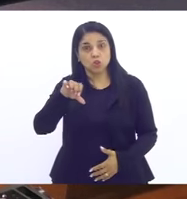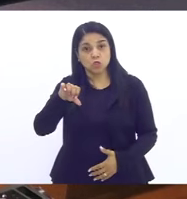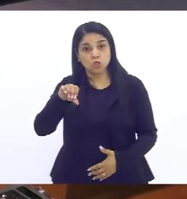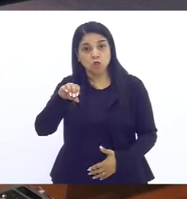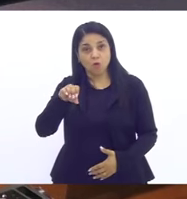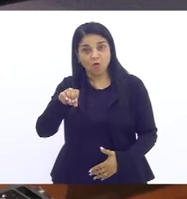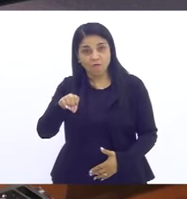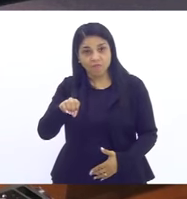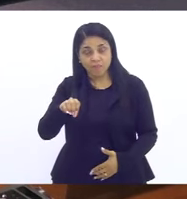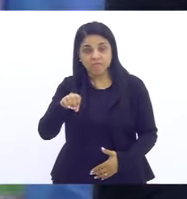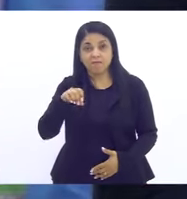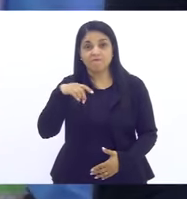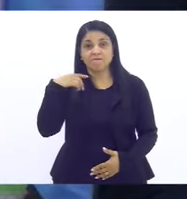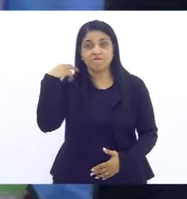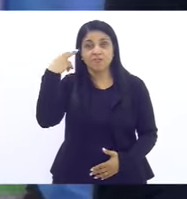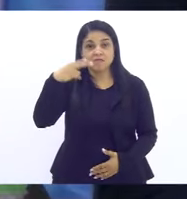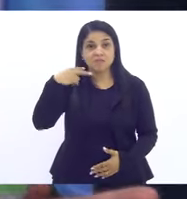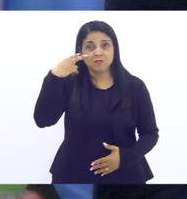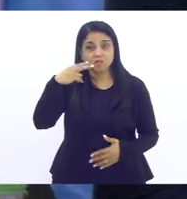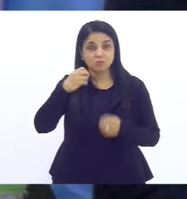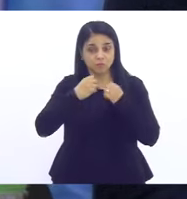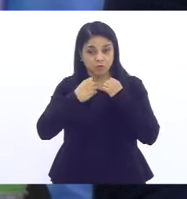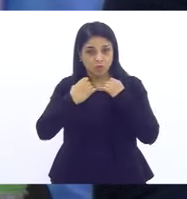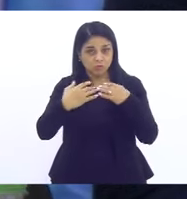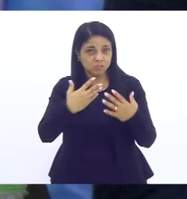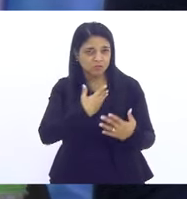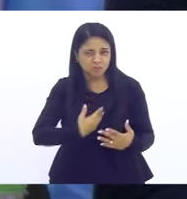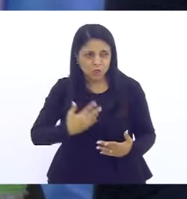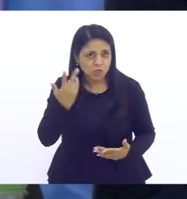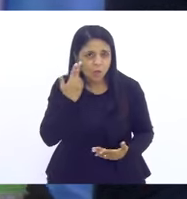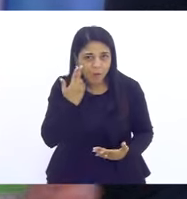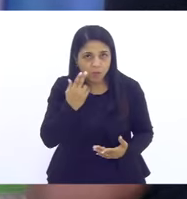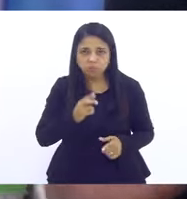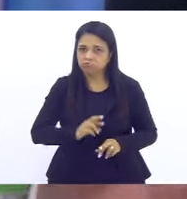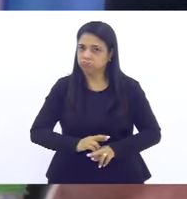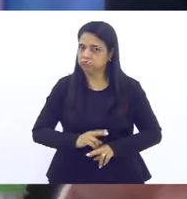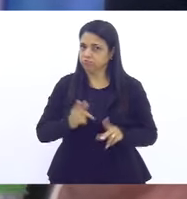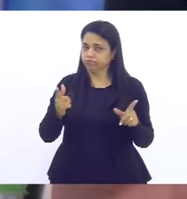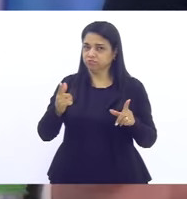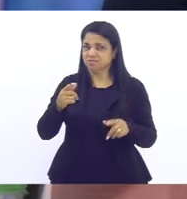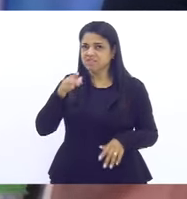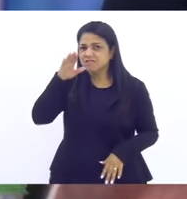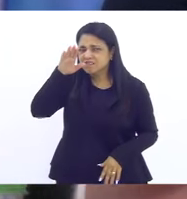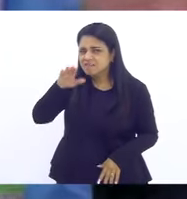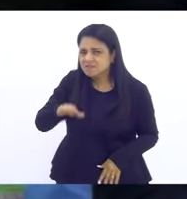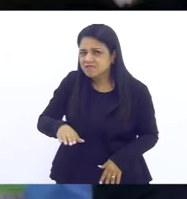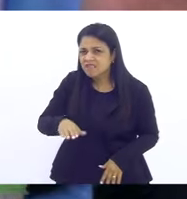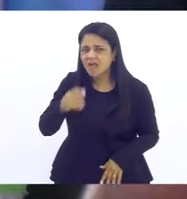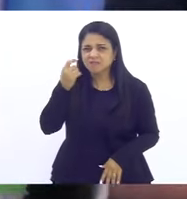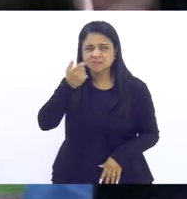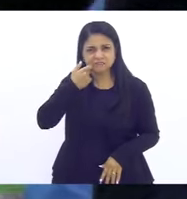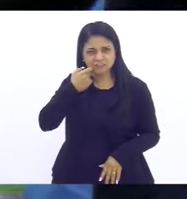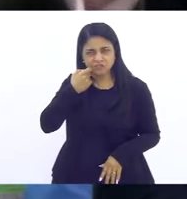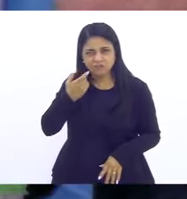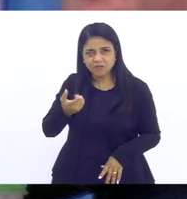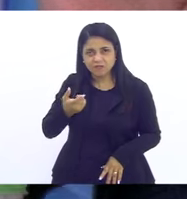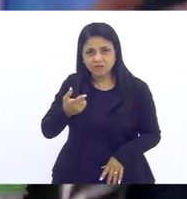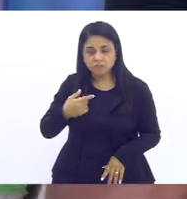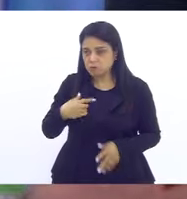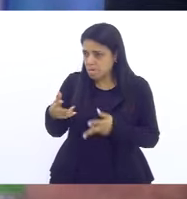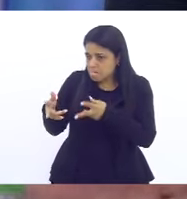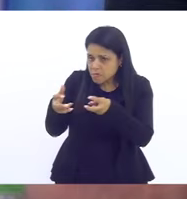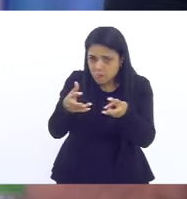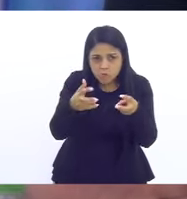Isso não é normal. Não é um assunto que... É porque realmente tem problema. Uma sexta-feira à tarde, pô. Nós lotamos, não tinha mais espaço